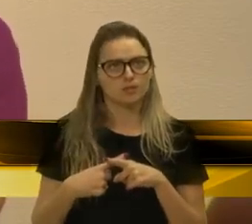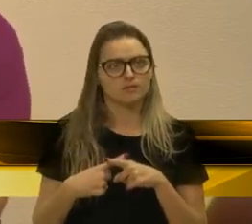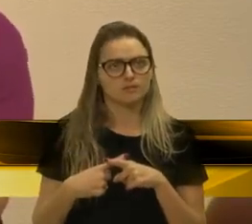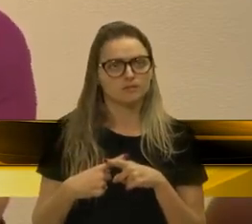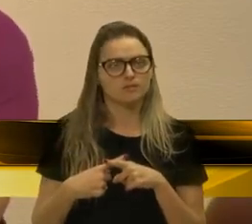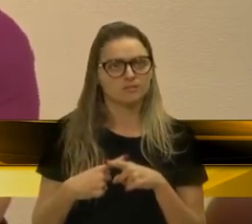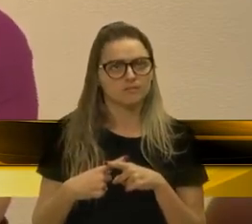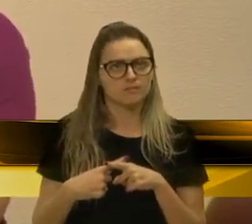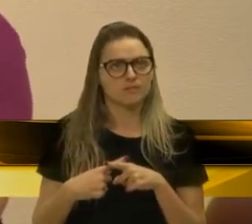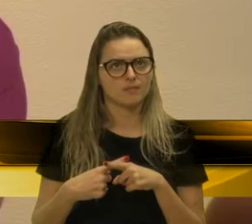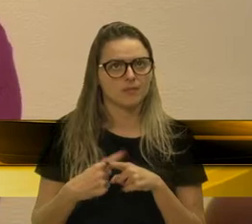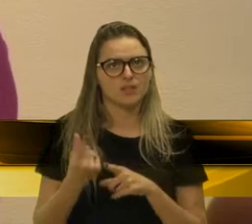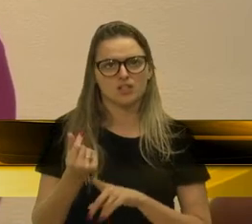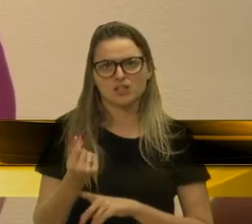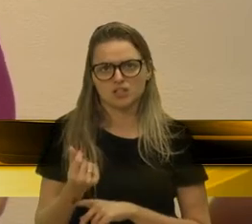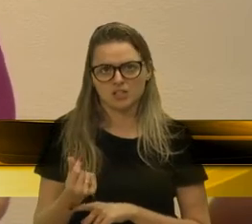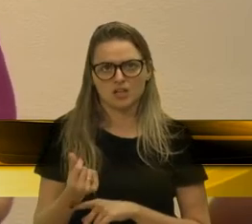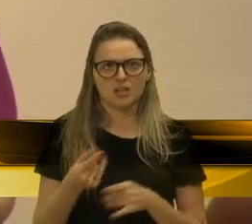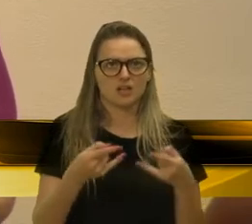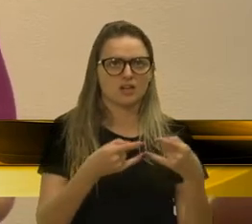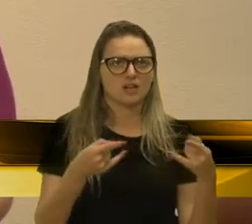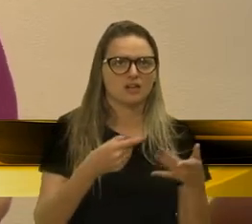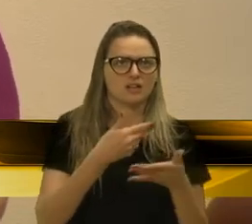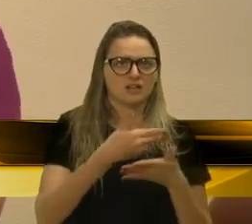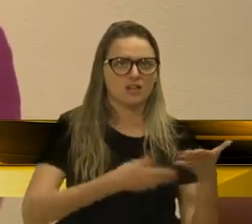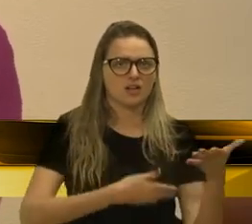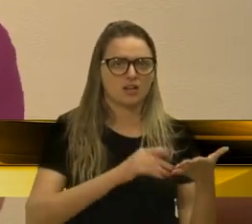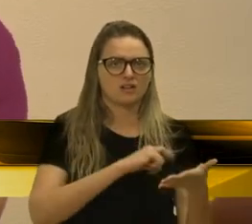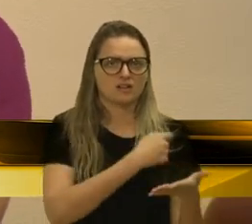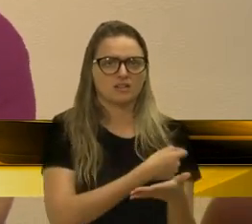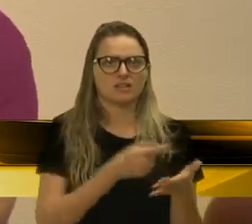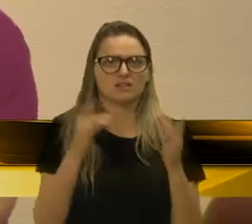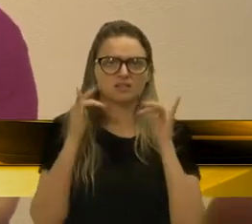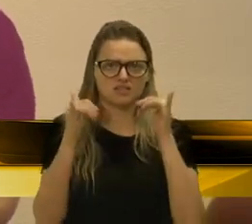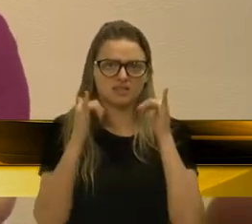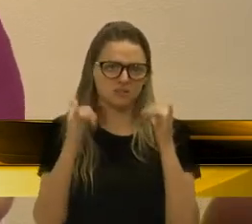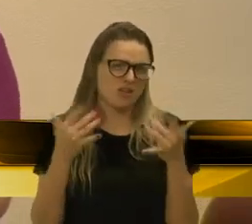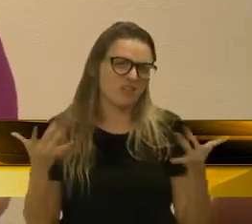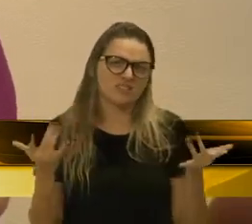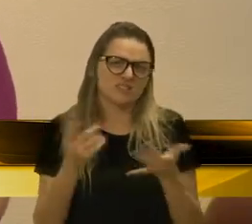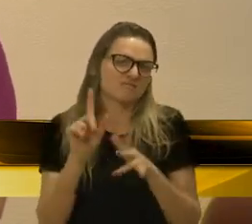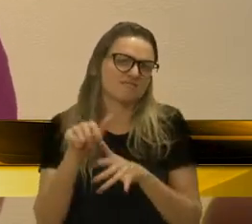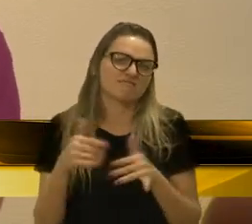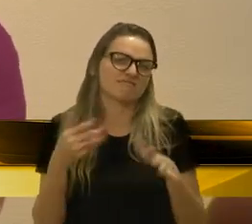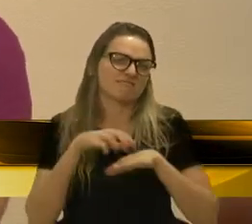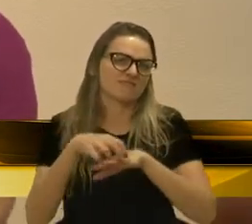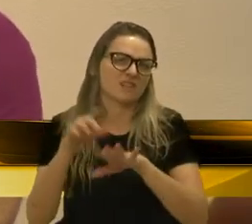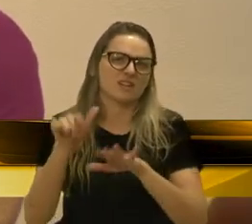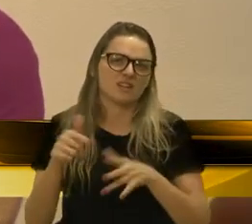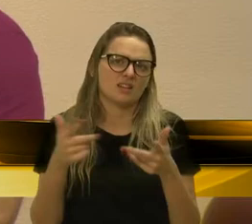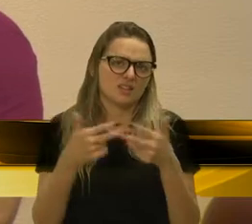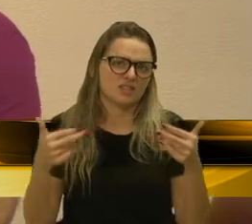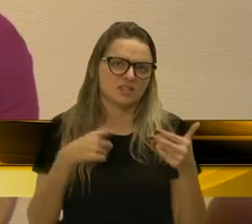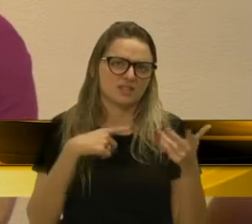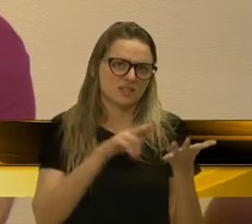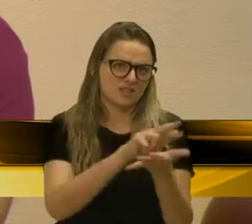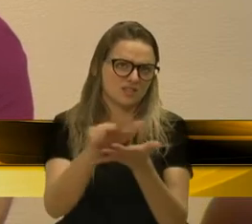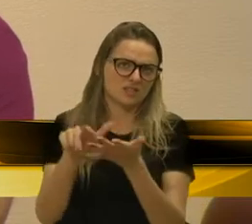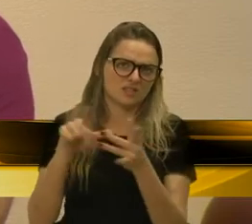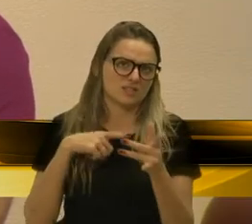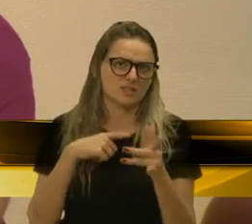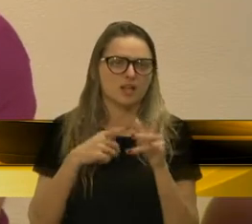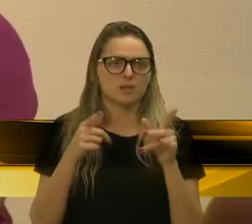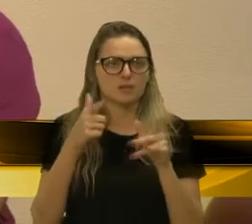as questões de dinheiro, nota fiscal, restaurante, transporte, essas coisas são questões que nós temos aí vários órgãos para nos